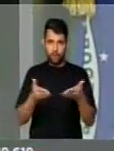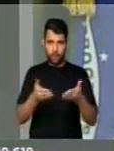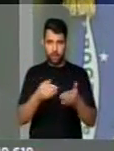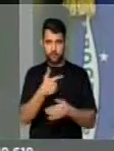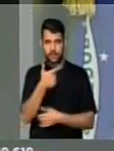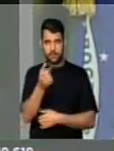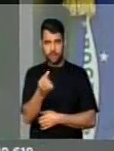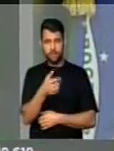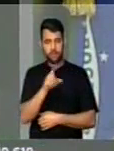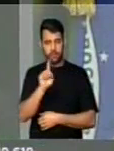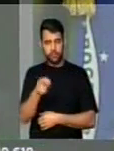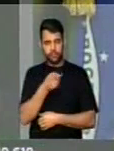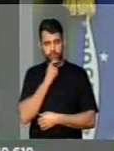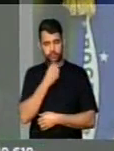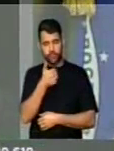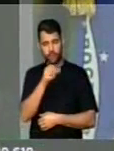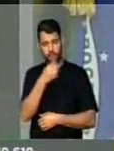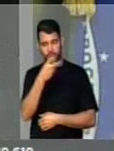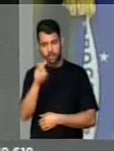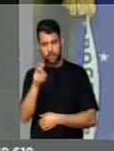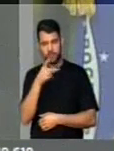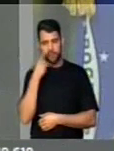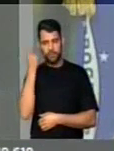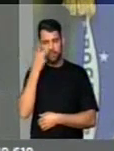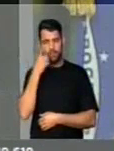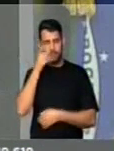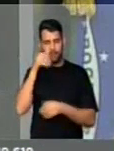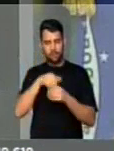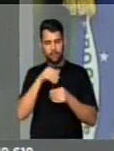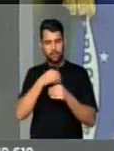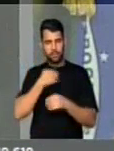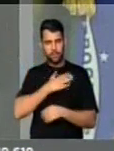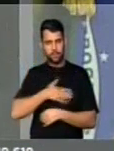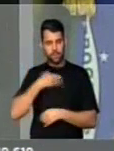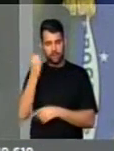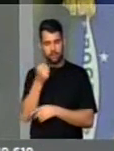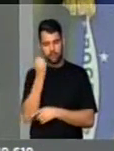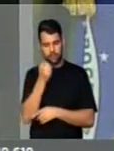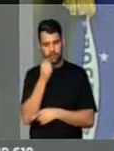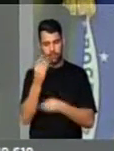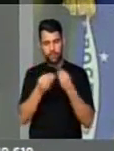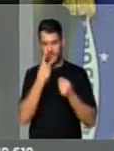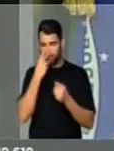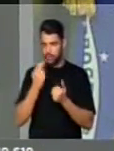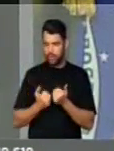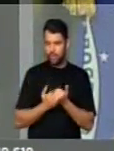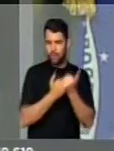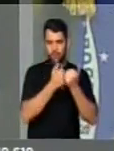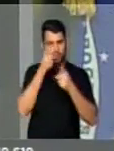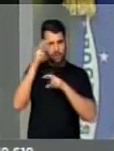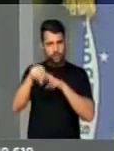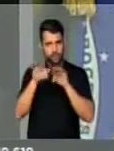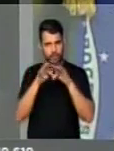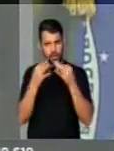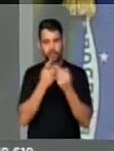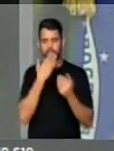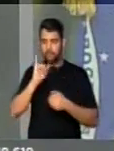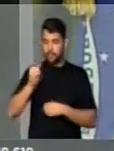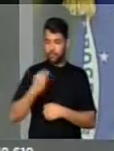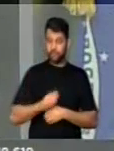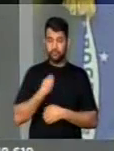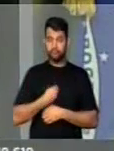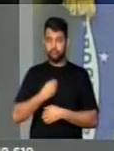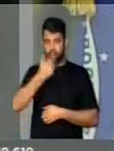Em 2015, como deputado eleito pelo nosso Rio Grande do Sul, com forte apoio da agricultura familiar, tive o